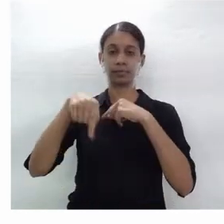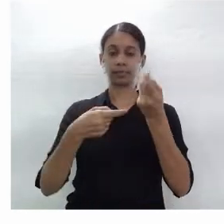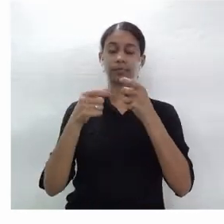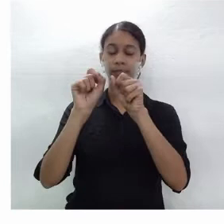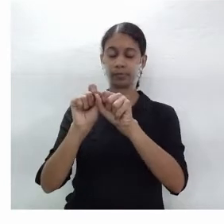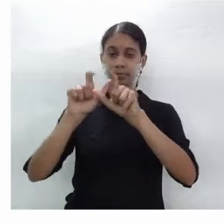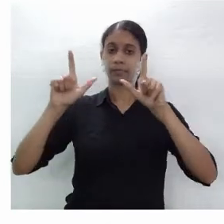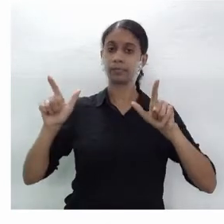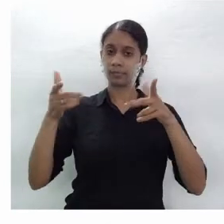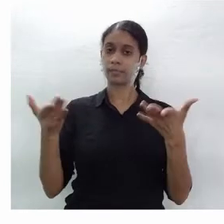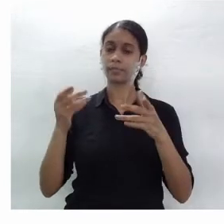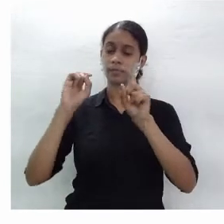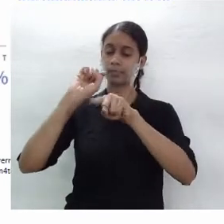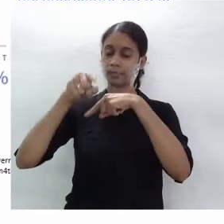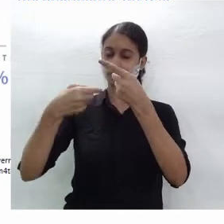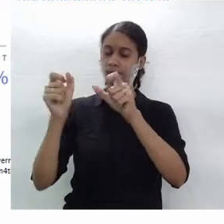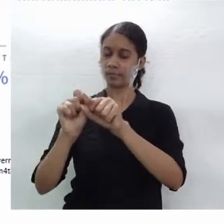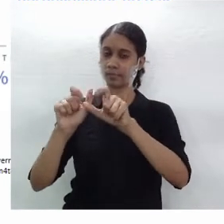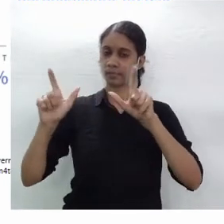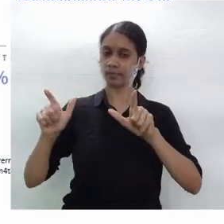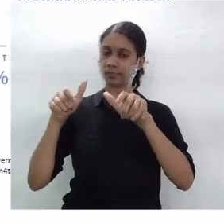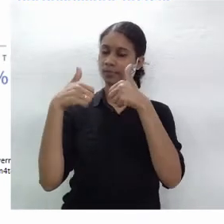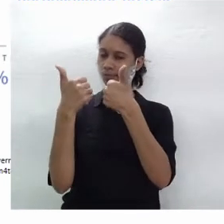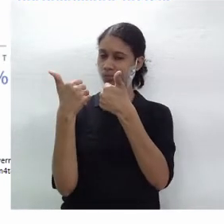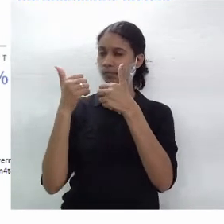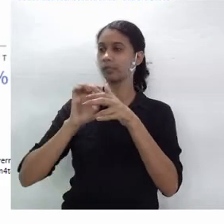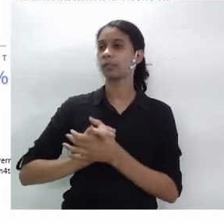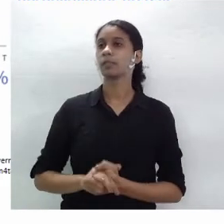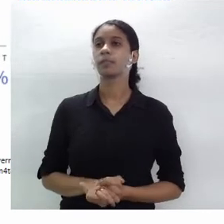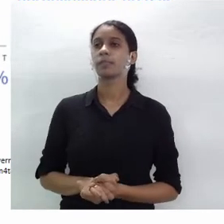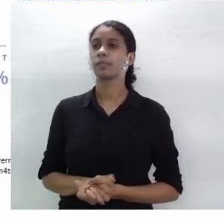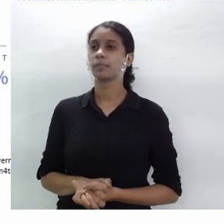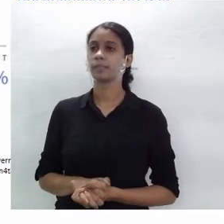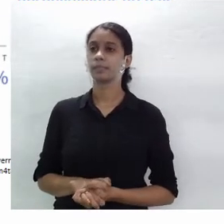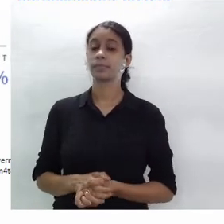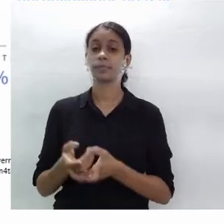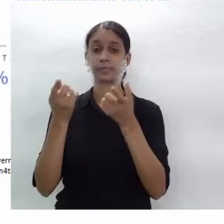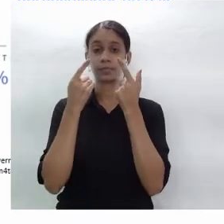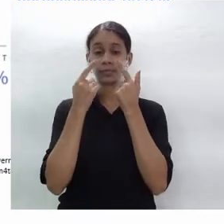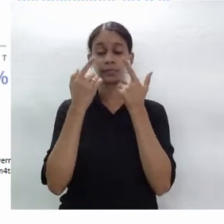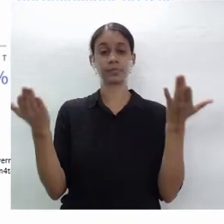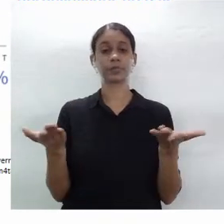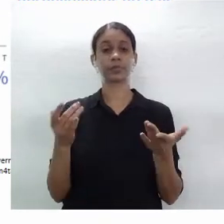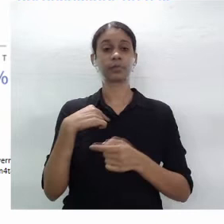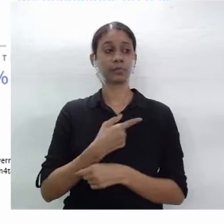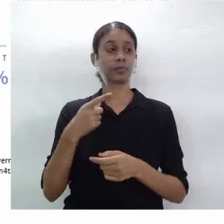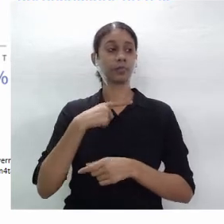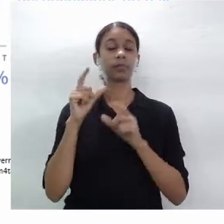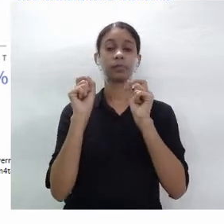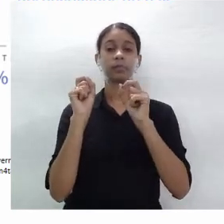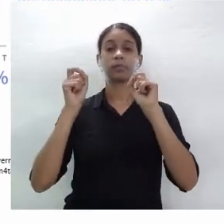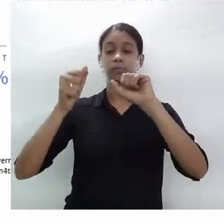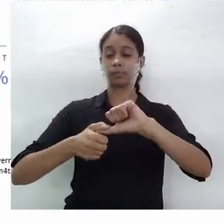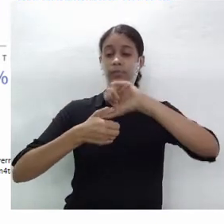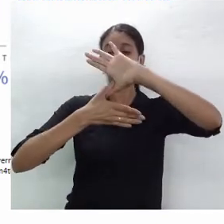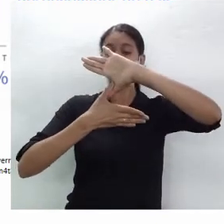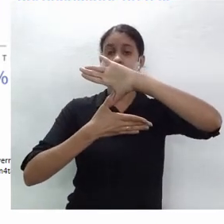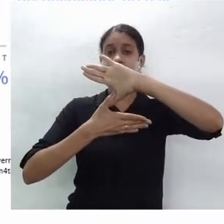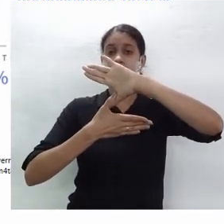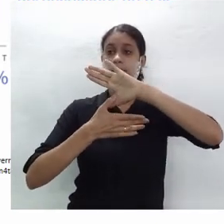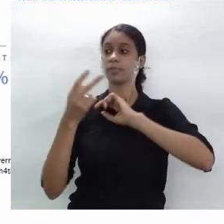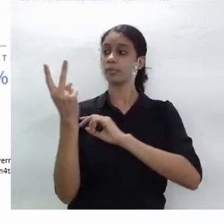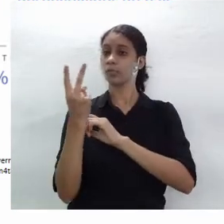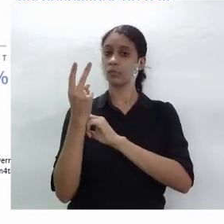O próximo. Próximo. Isso. Então, veja só. Nós temos aí 2 mapas do Brasil para você fazer uma